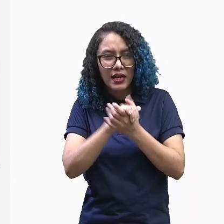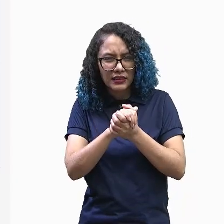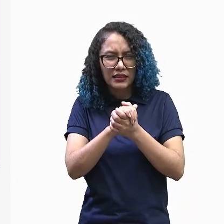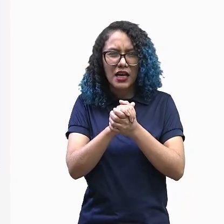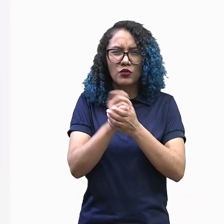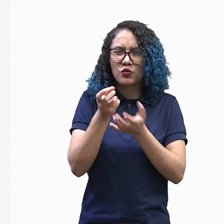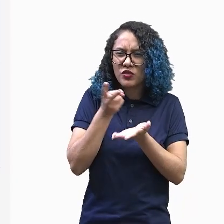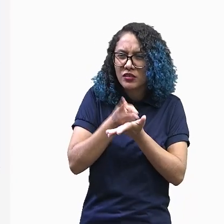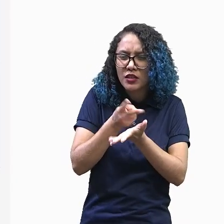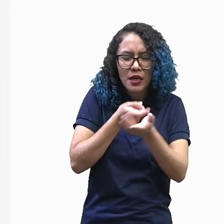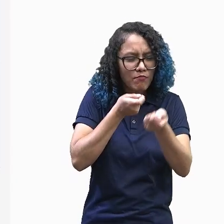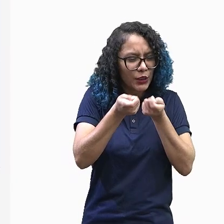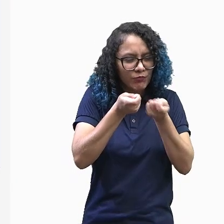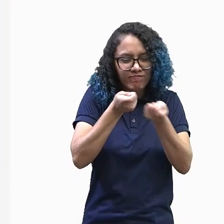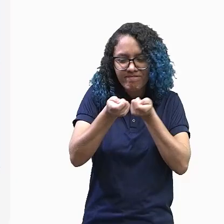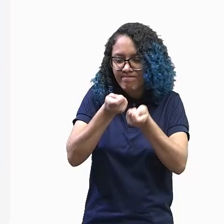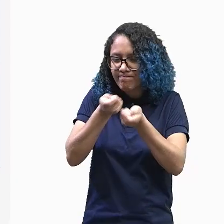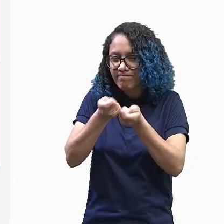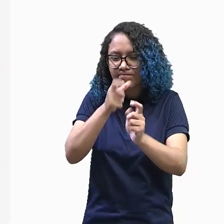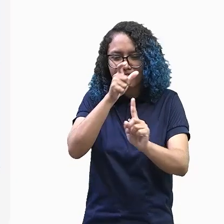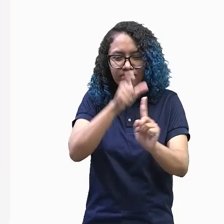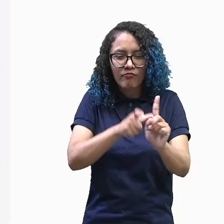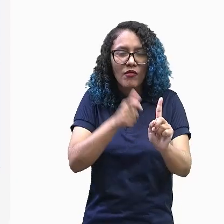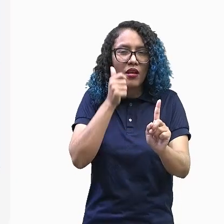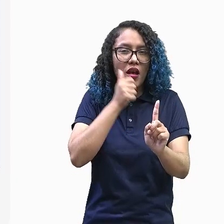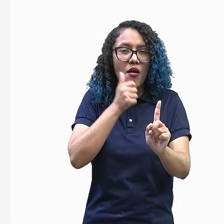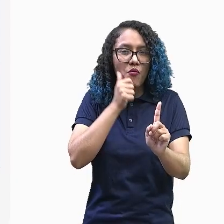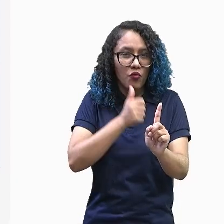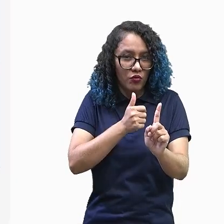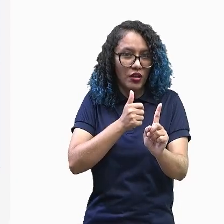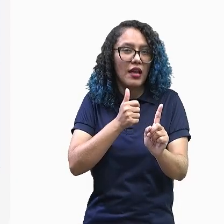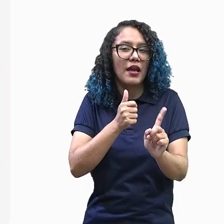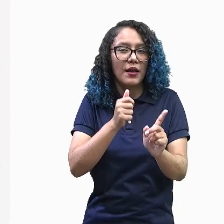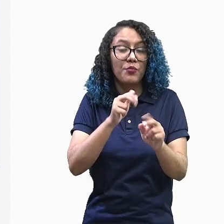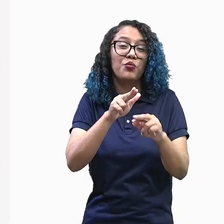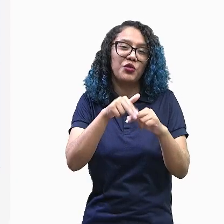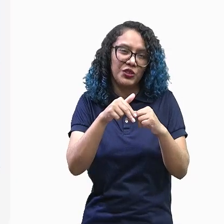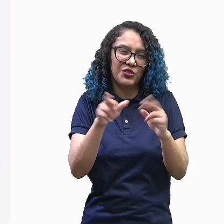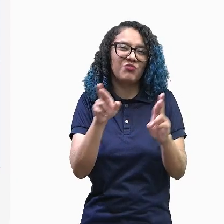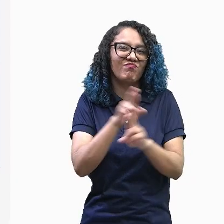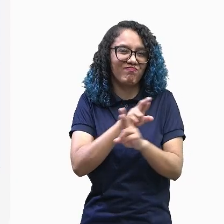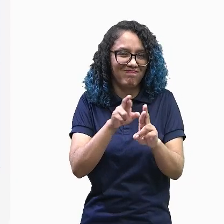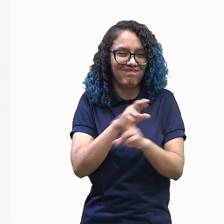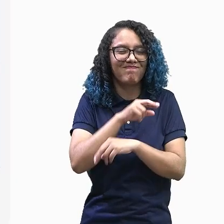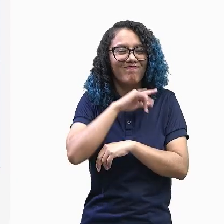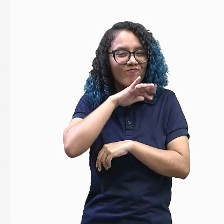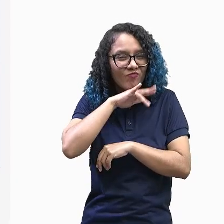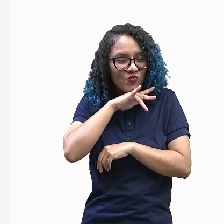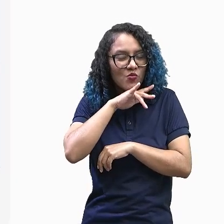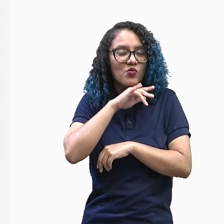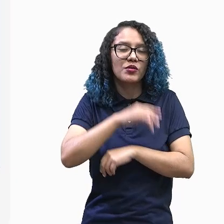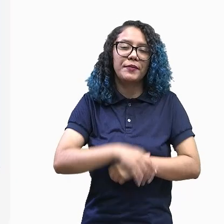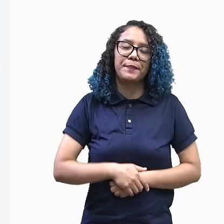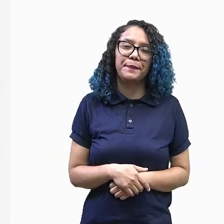muito controlador, e isso, de alguma forma, é muito ruim para um relacionamento. E